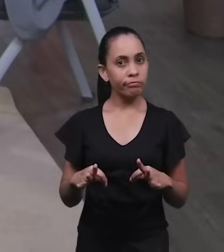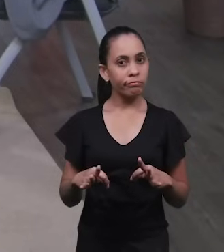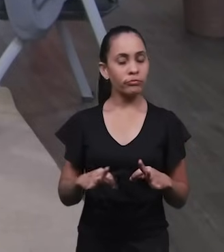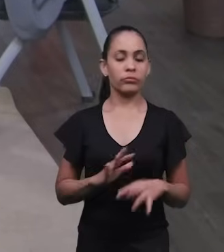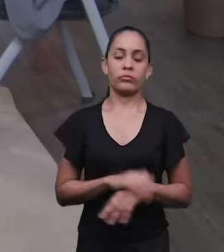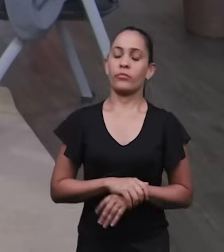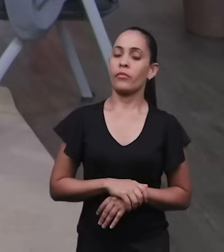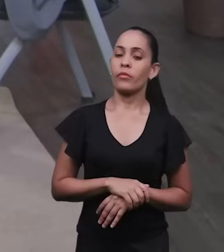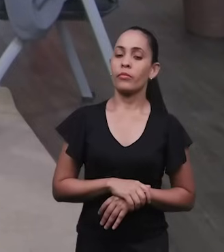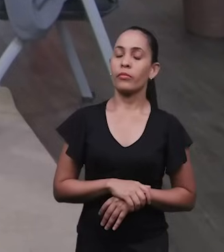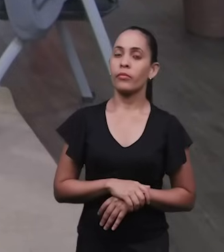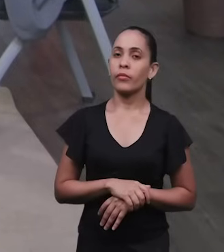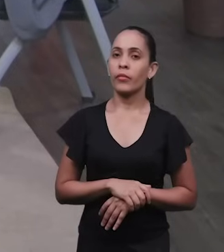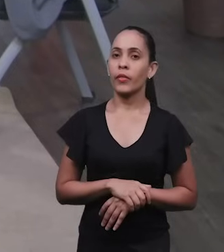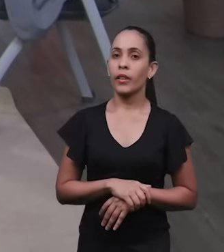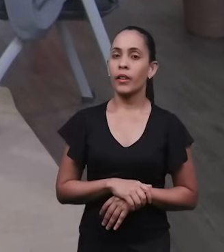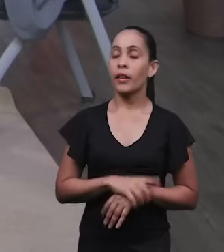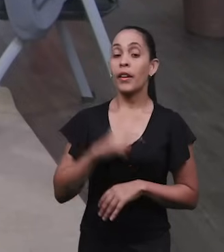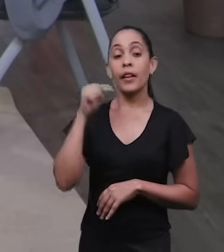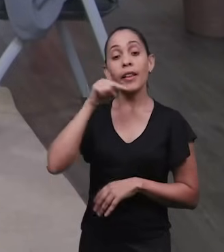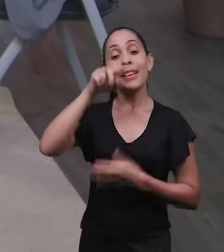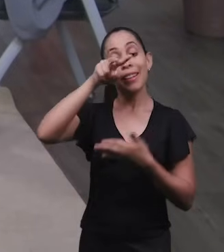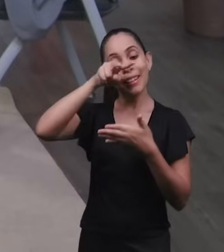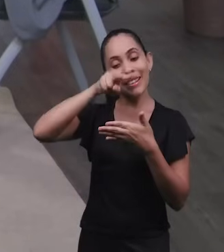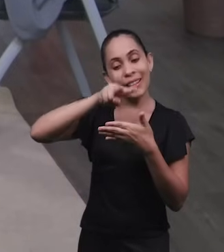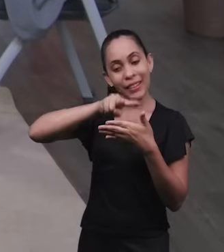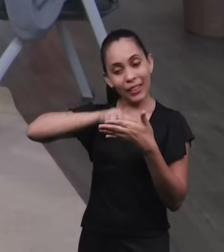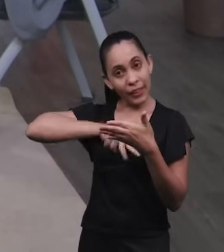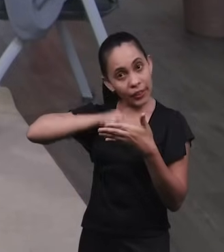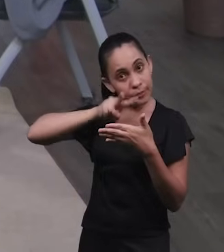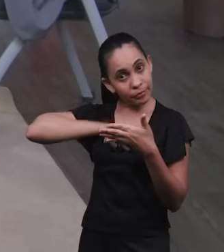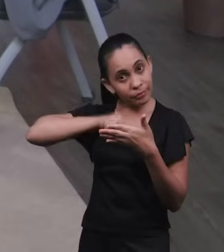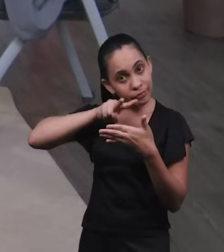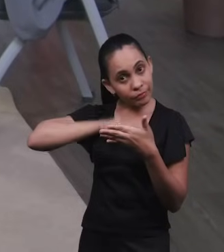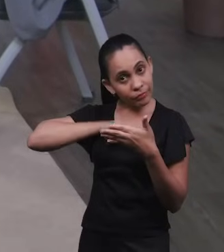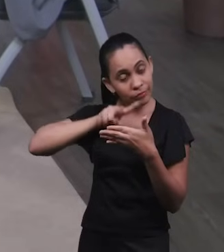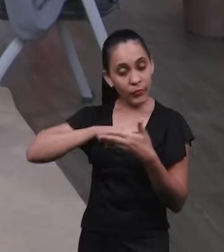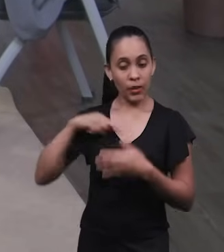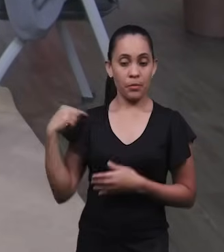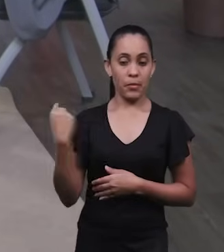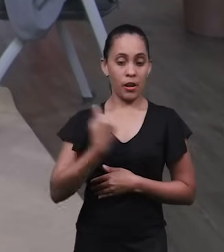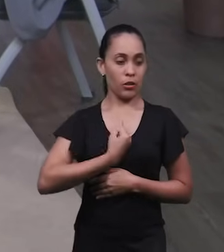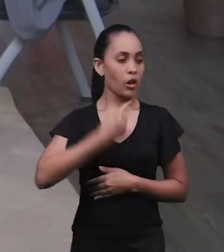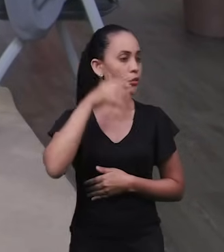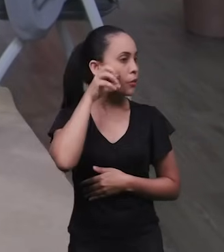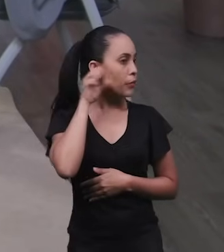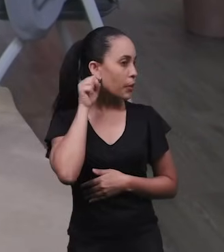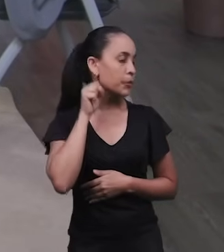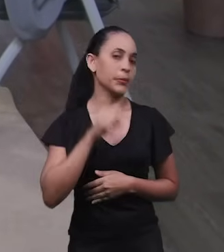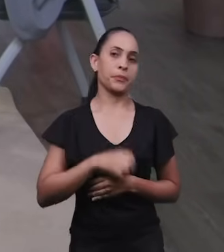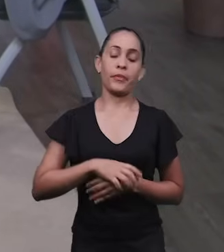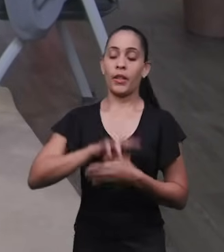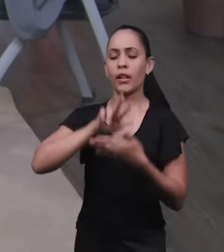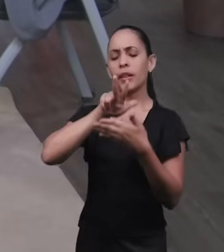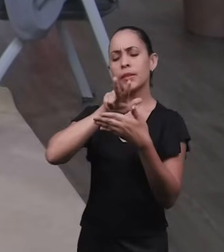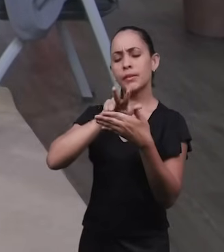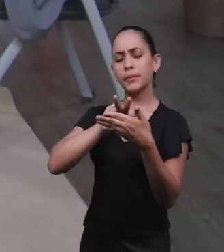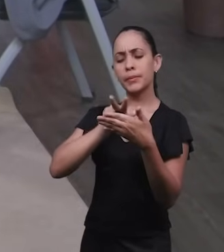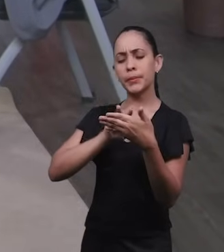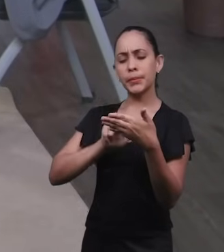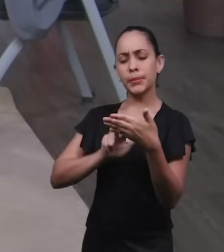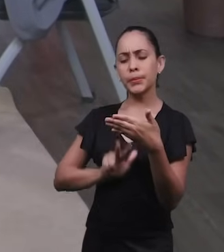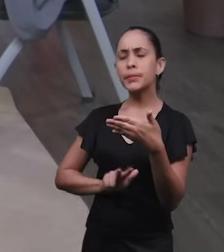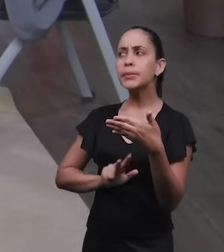Romanos 10, 8, 9. Ele falou assim, olha, leia para nós ouvirmos aqui. Aí ele